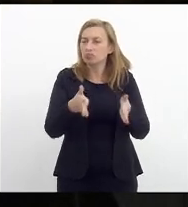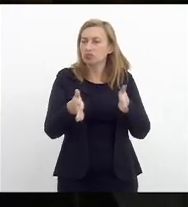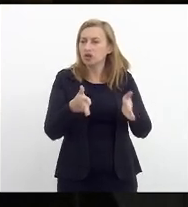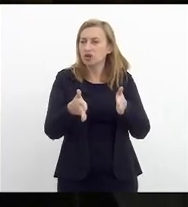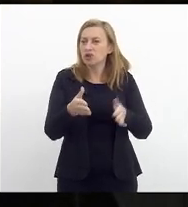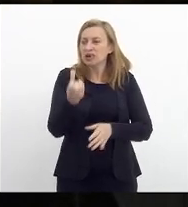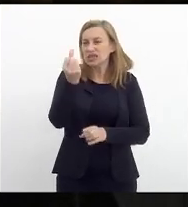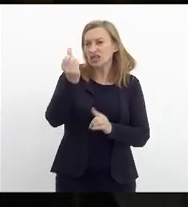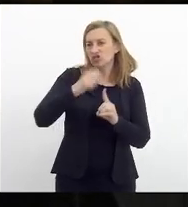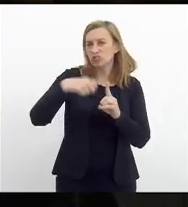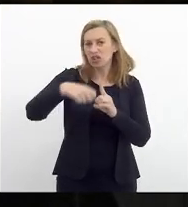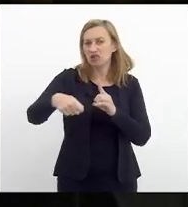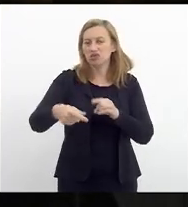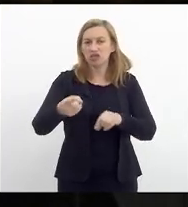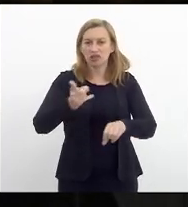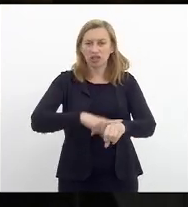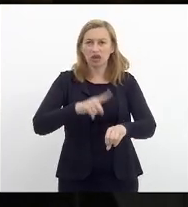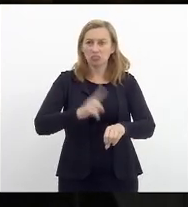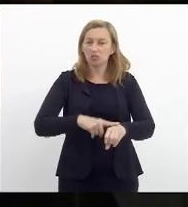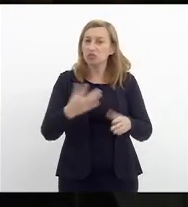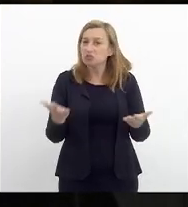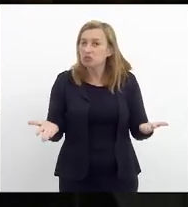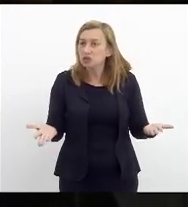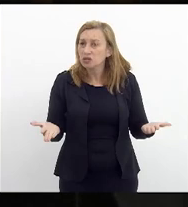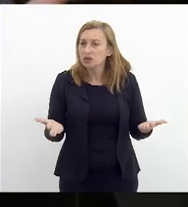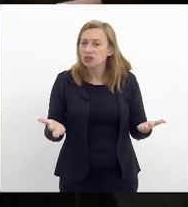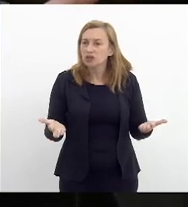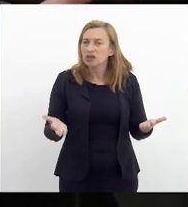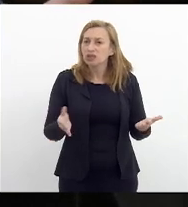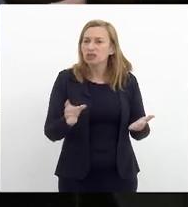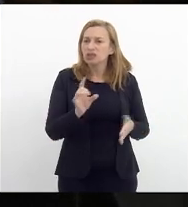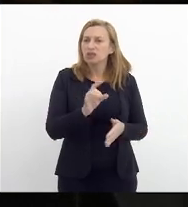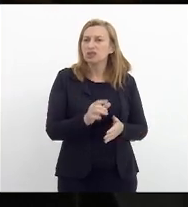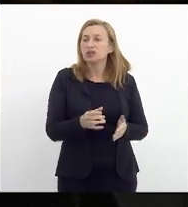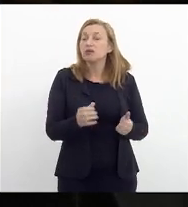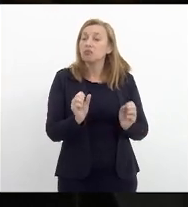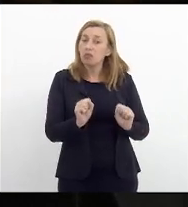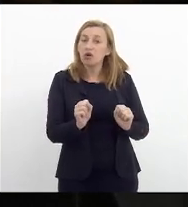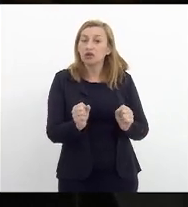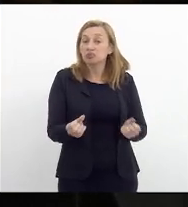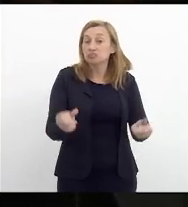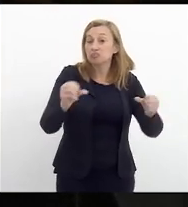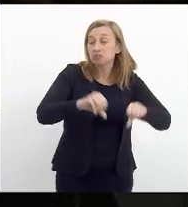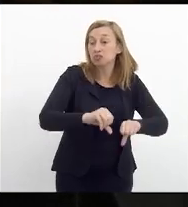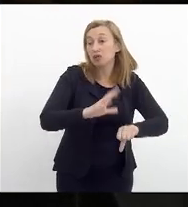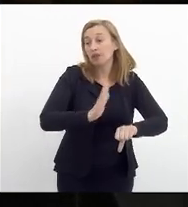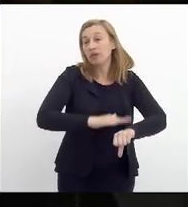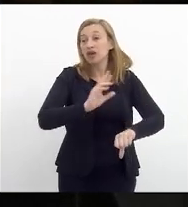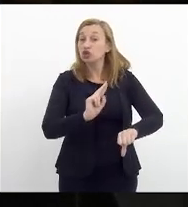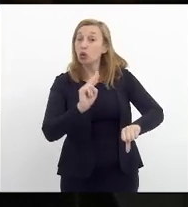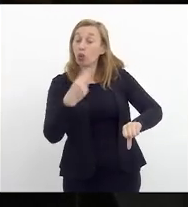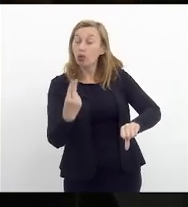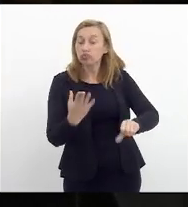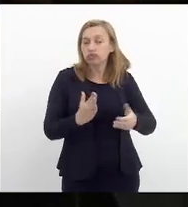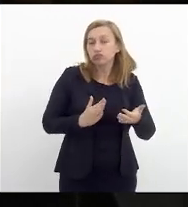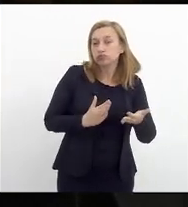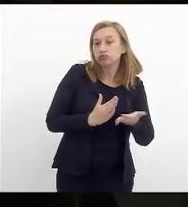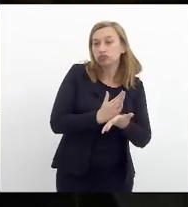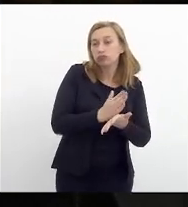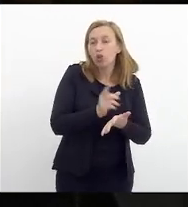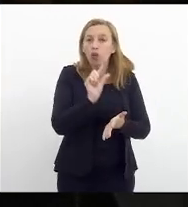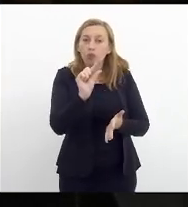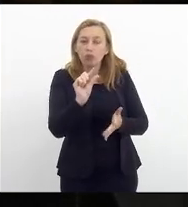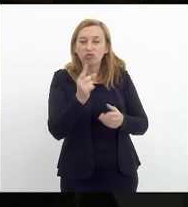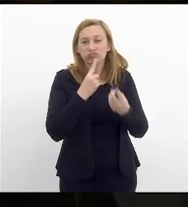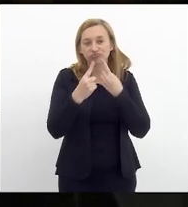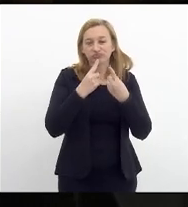validade, sob pena de caducar ou ser aprovada com pouco